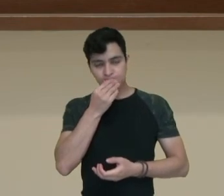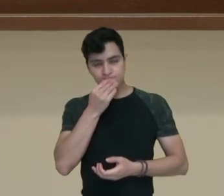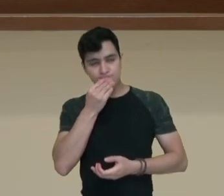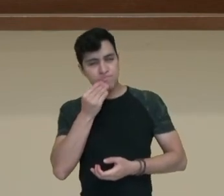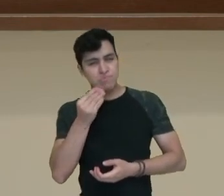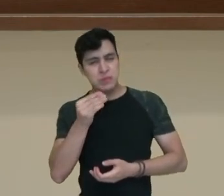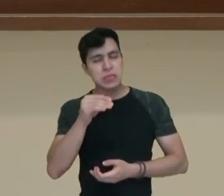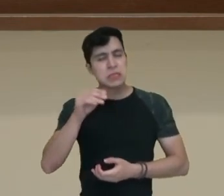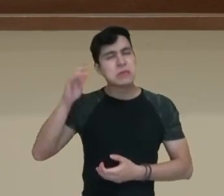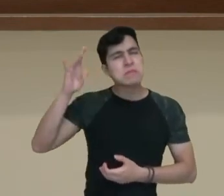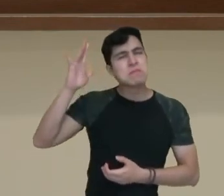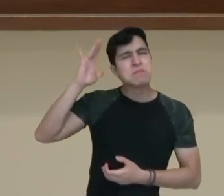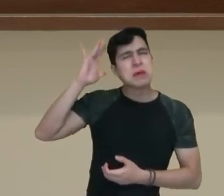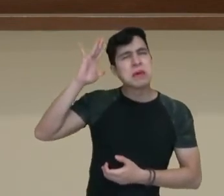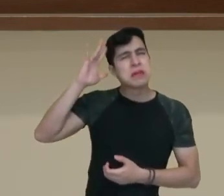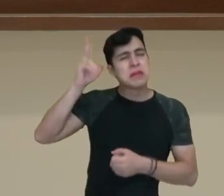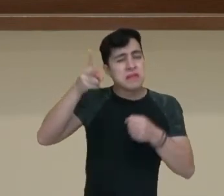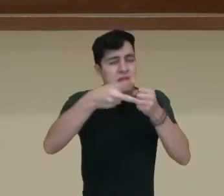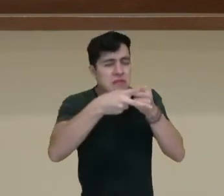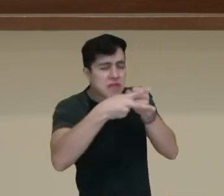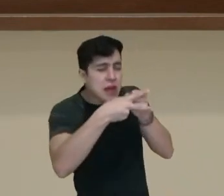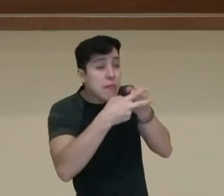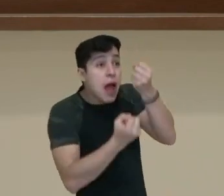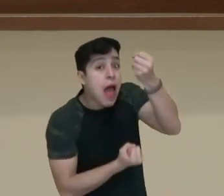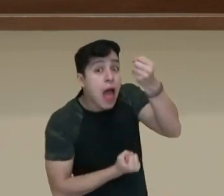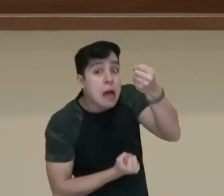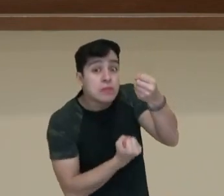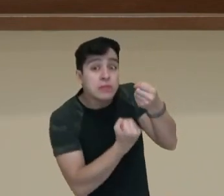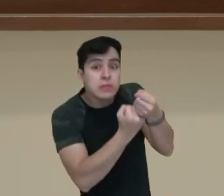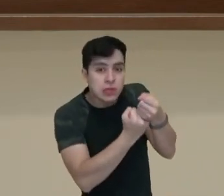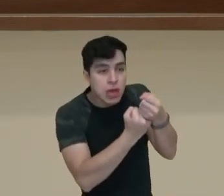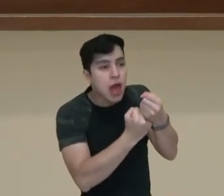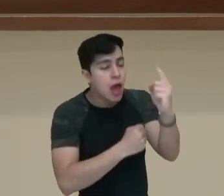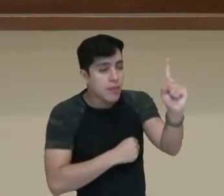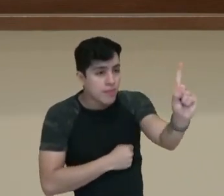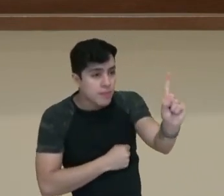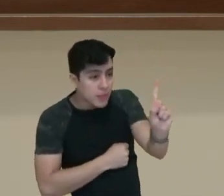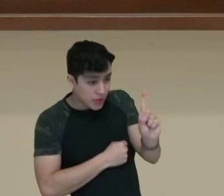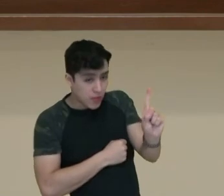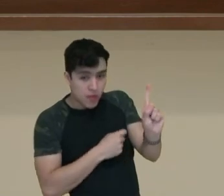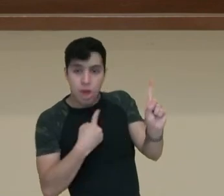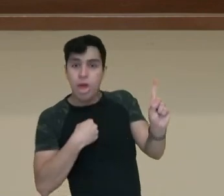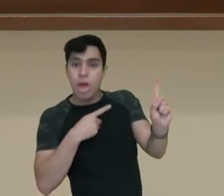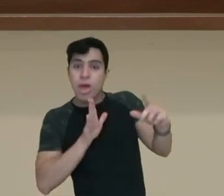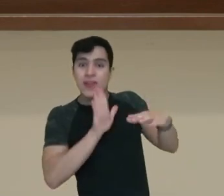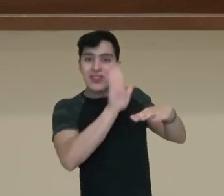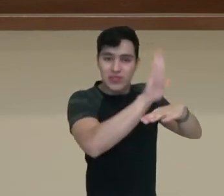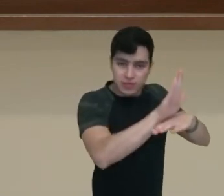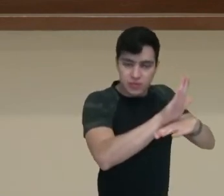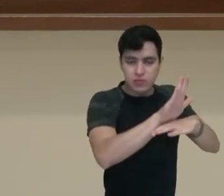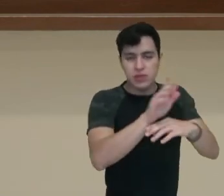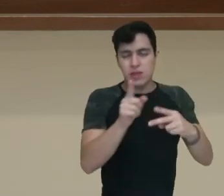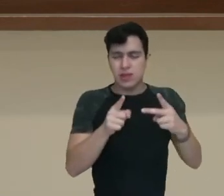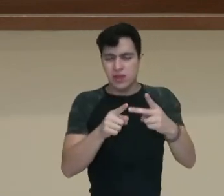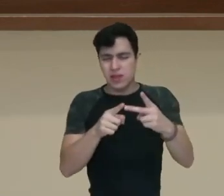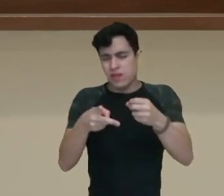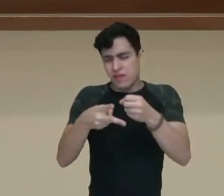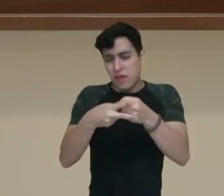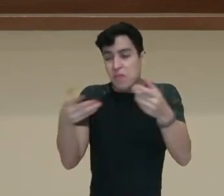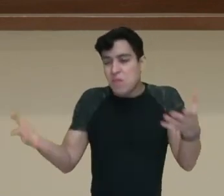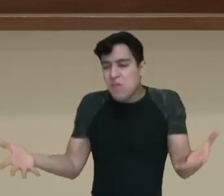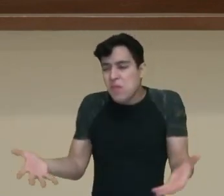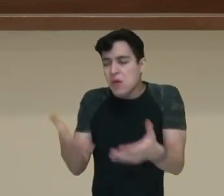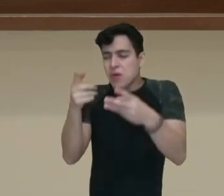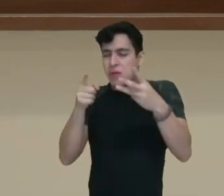Pense o seguinte, o verbo apoiar é quando eu ajudo alguém a fazer algo, muito diferente dos verbos promover e realizar.